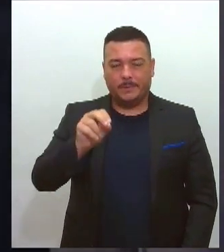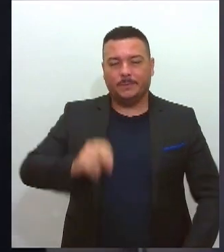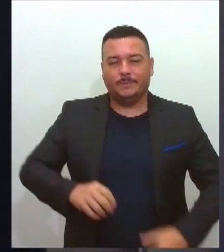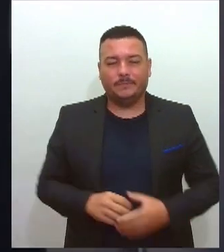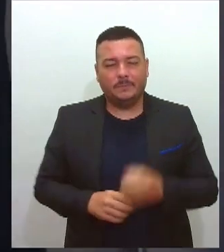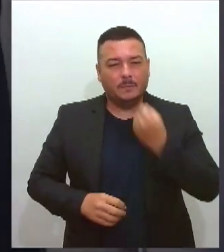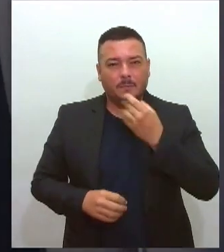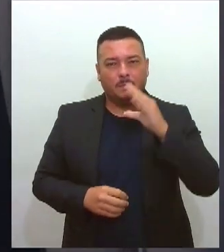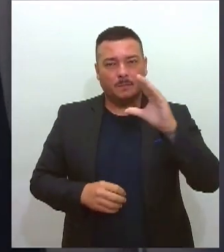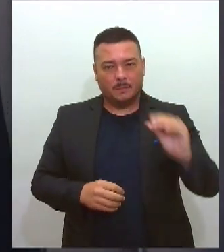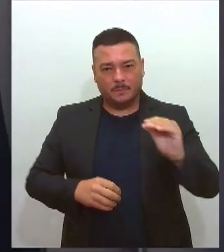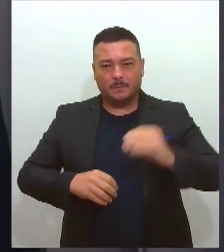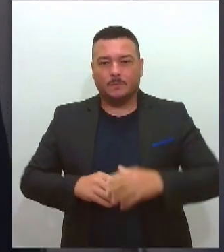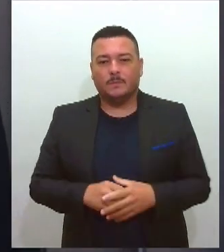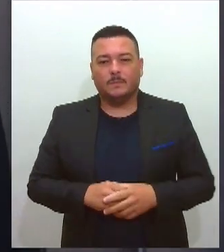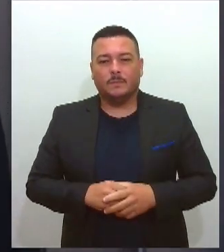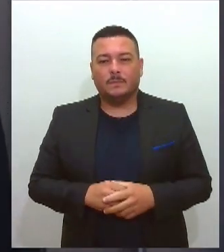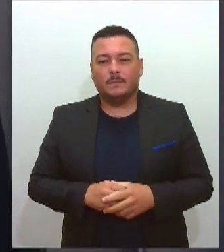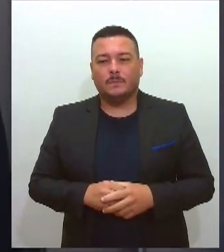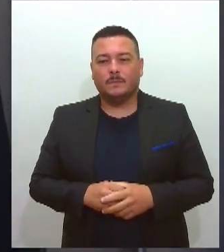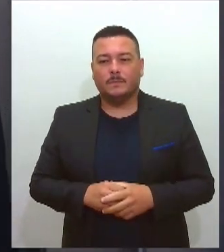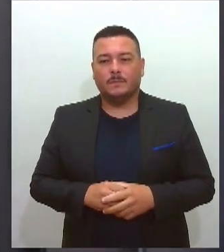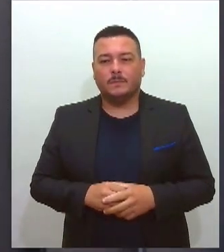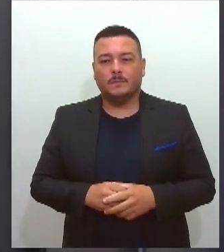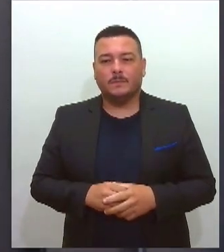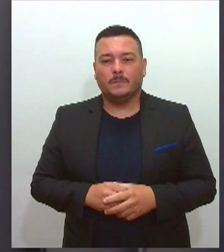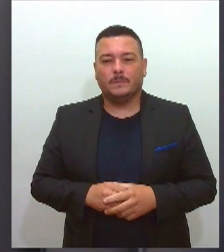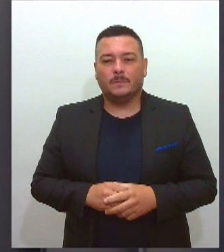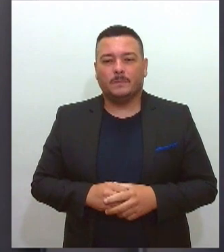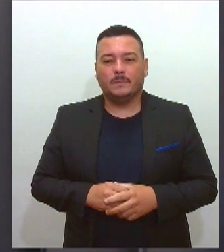Reinato. Prazer.